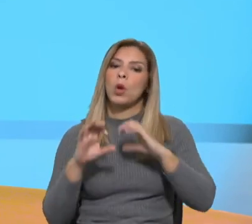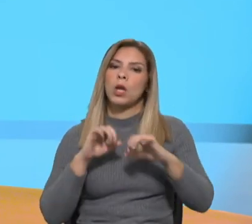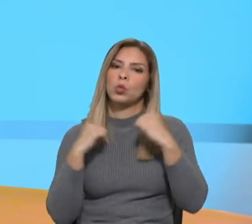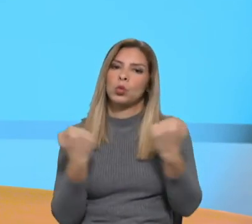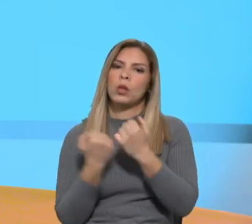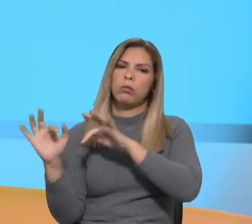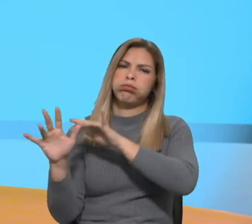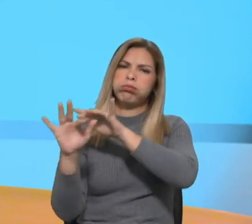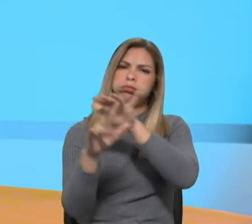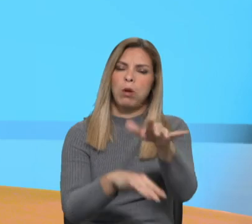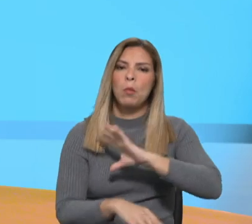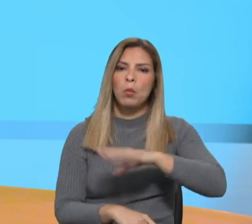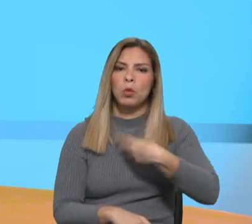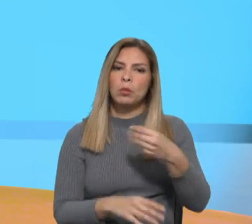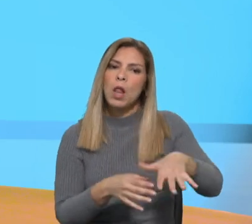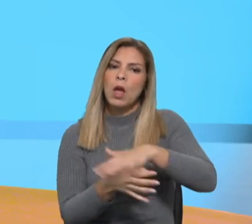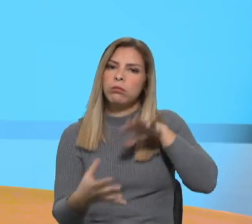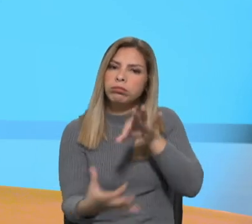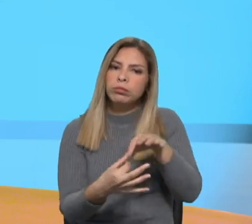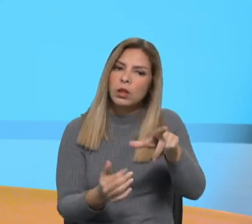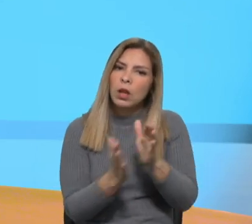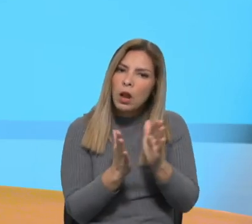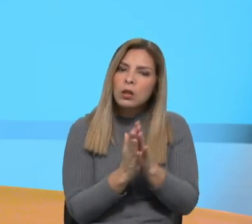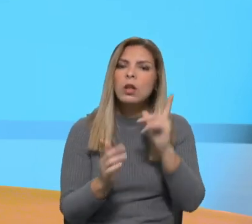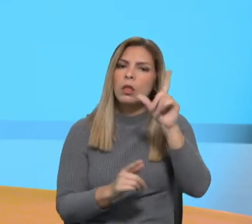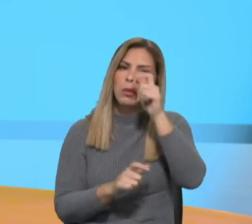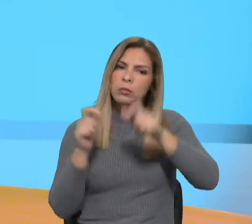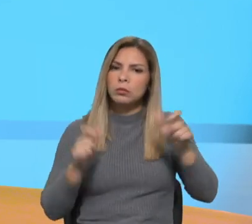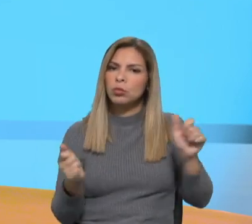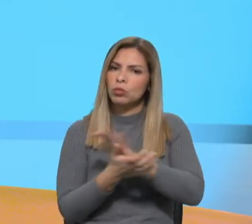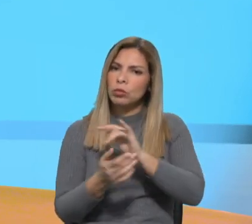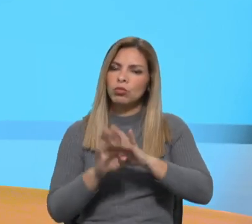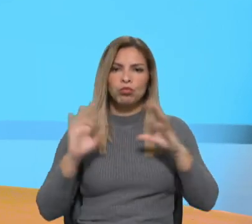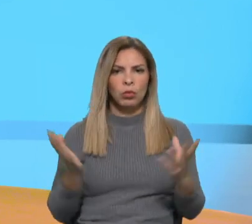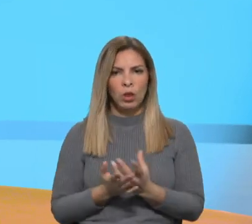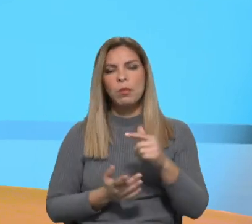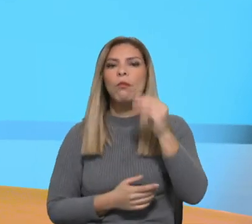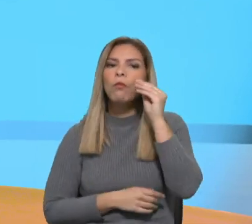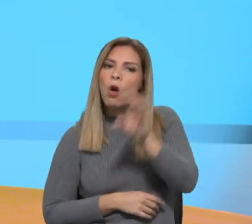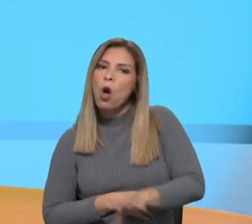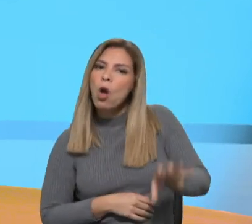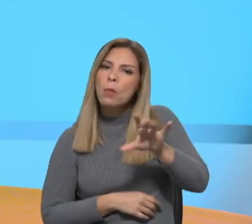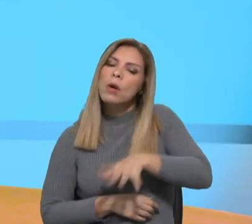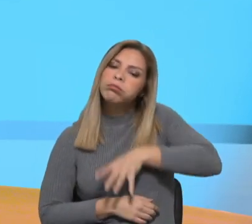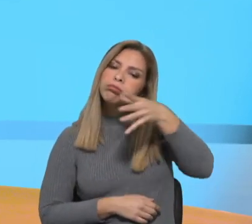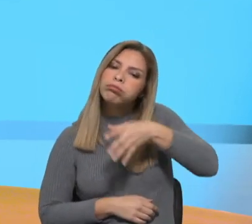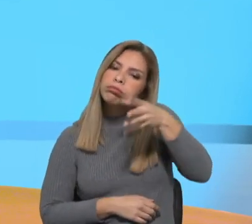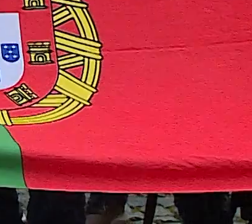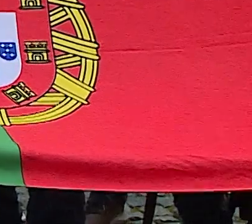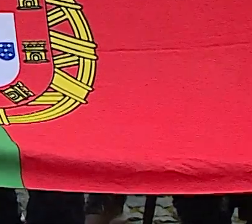de órgãos de informação ligados à Igreja, mas também generalistas. Falaram da forma como viveram esta